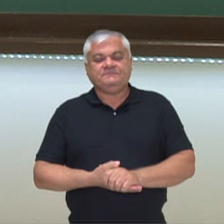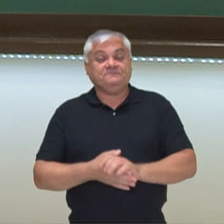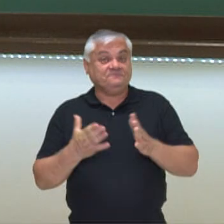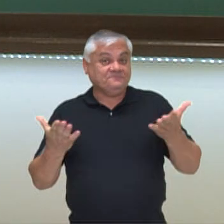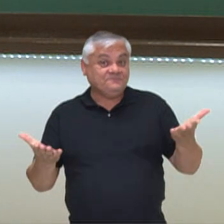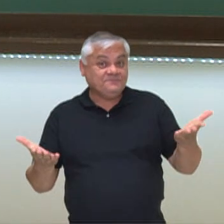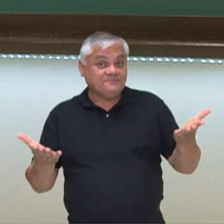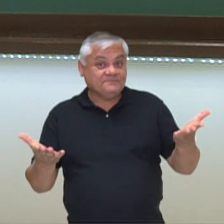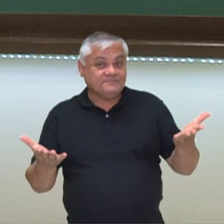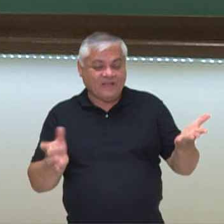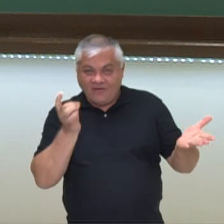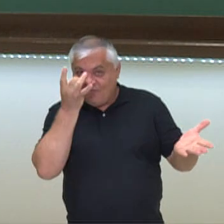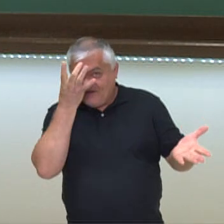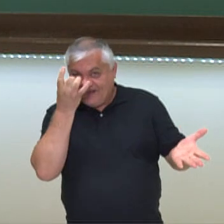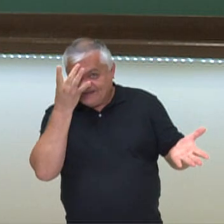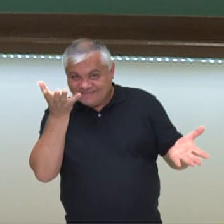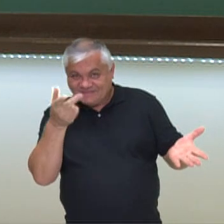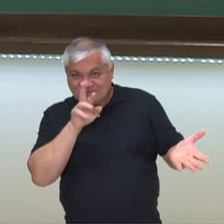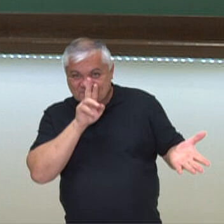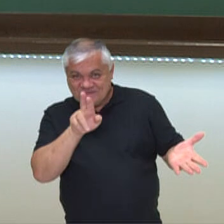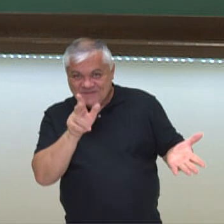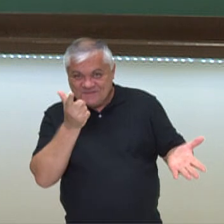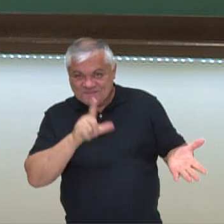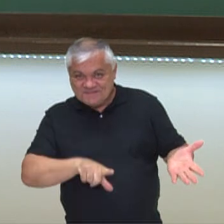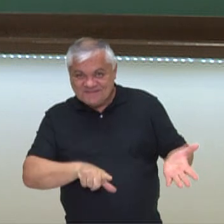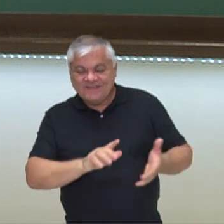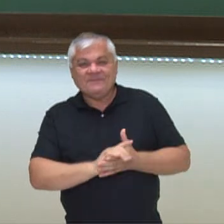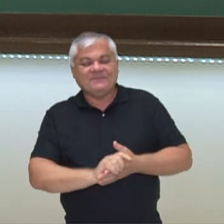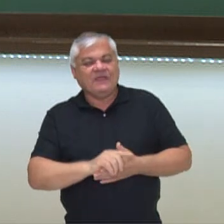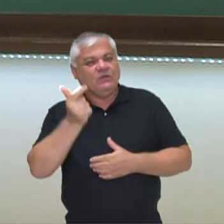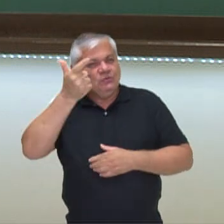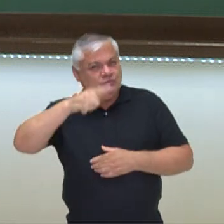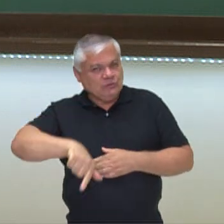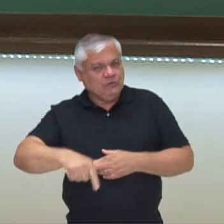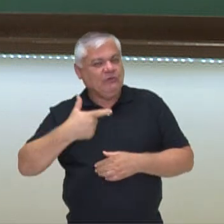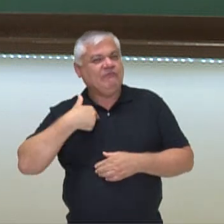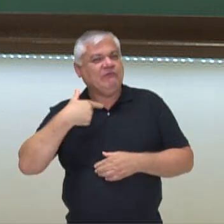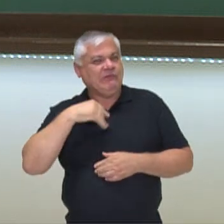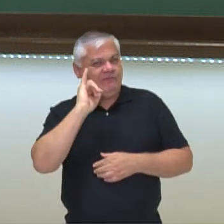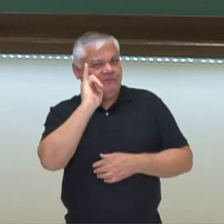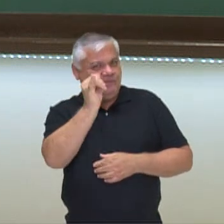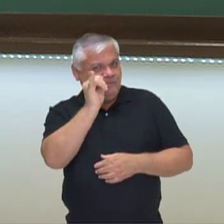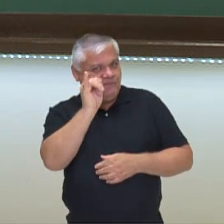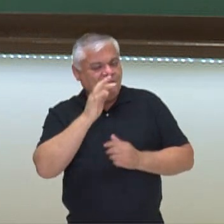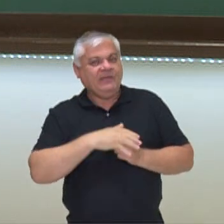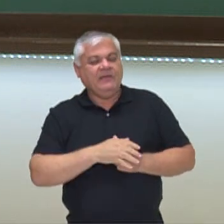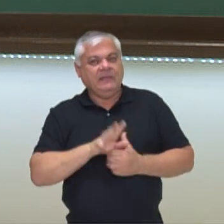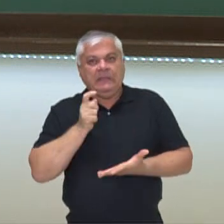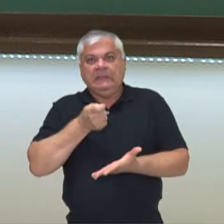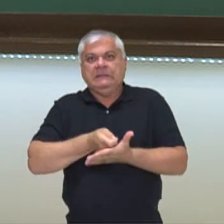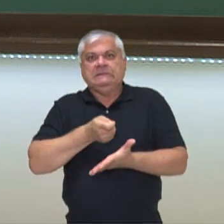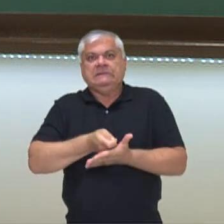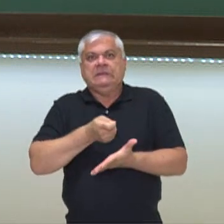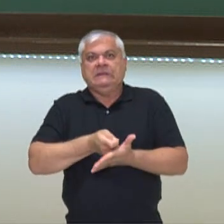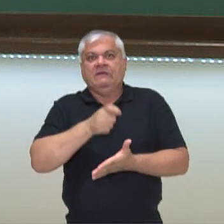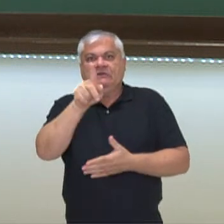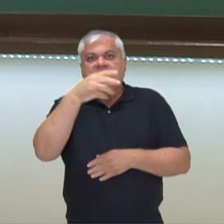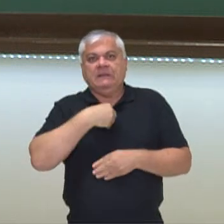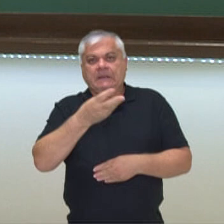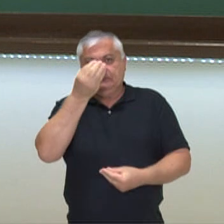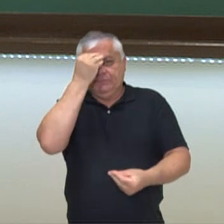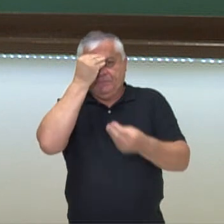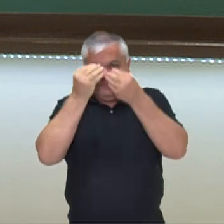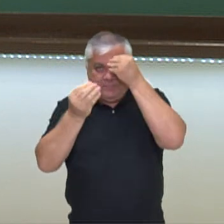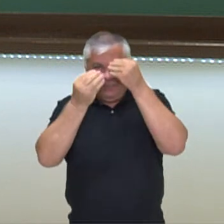E aí, foi fácil para você responder? Mais uma vez eu quero te lembrar, não está sendo exigido de você a